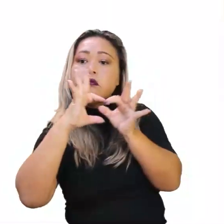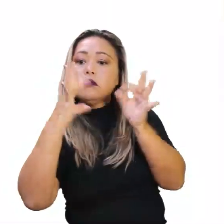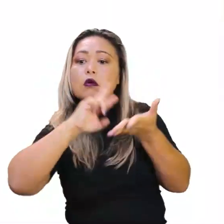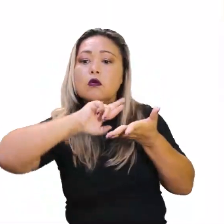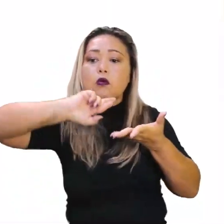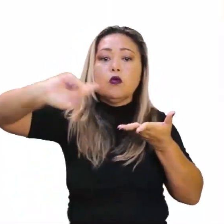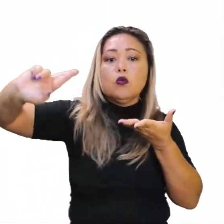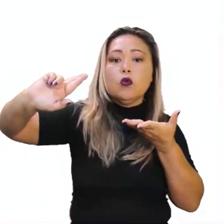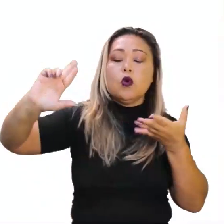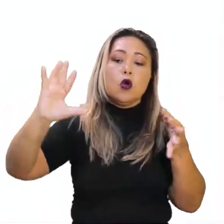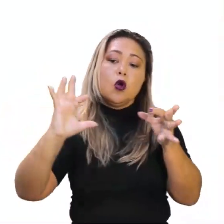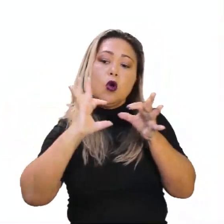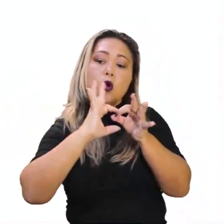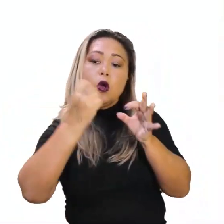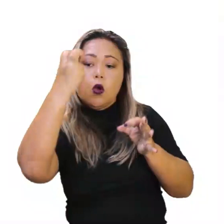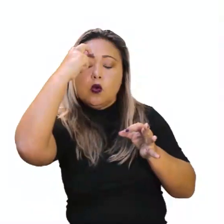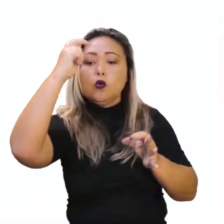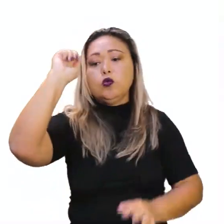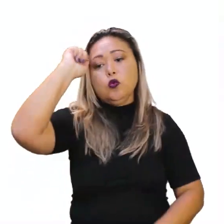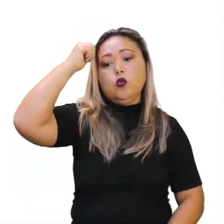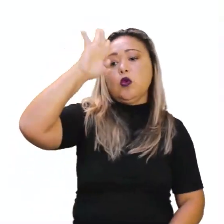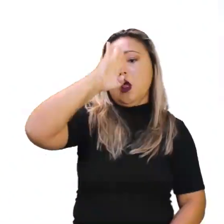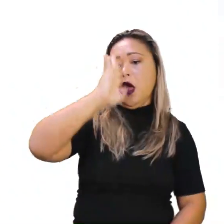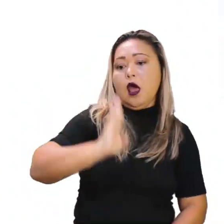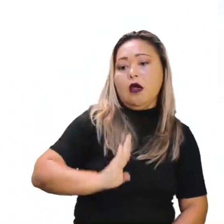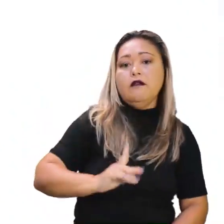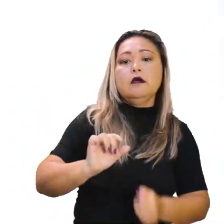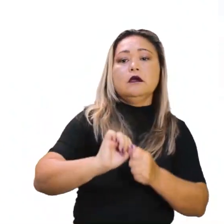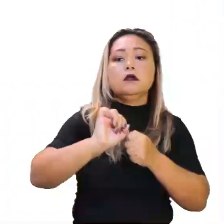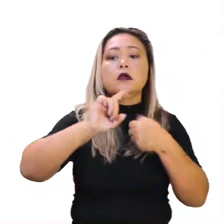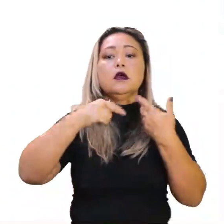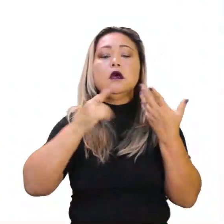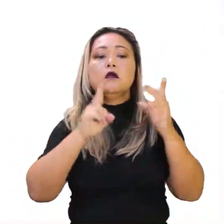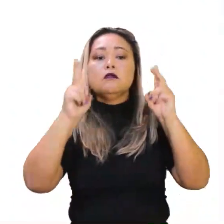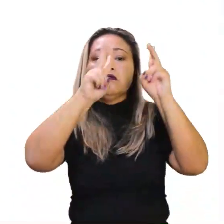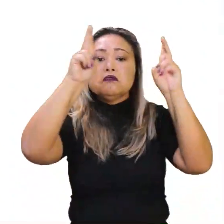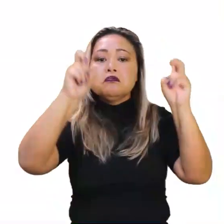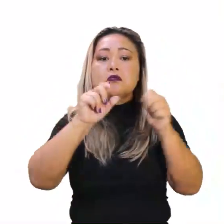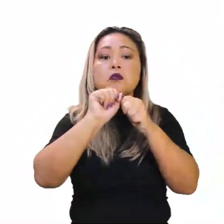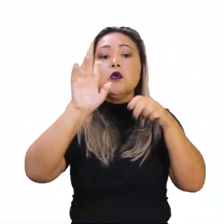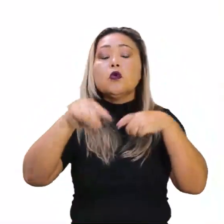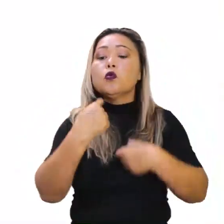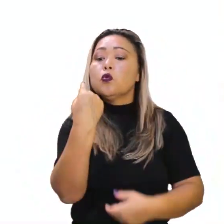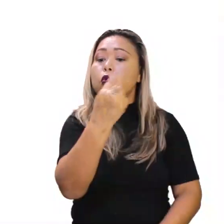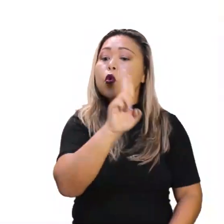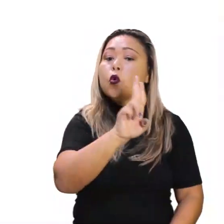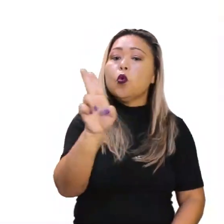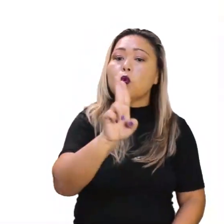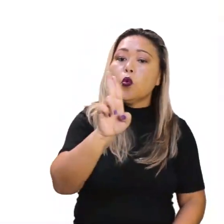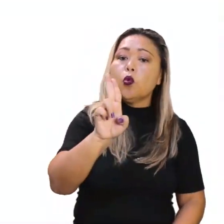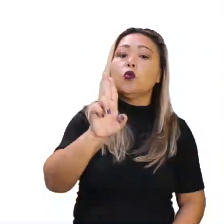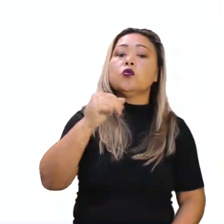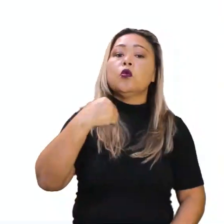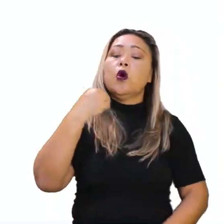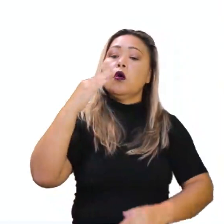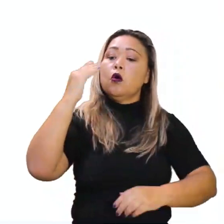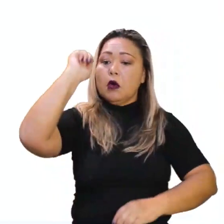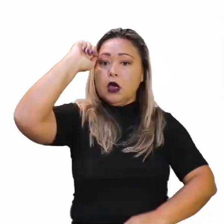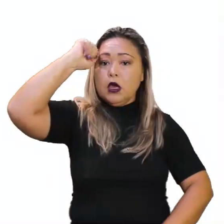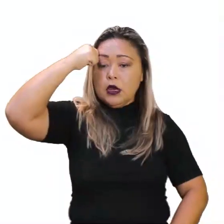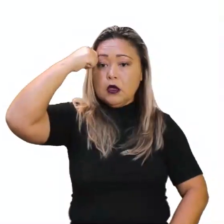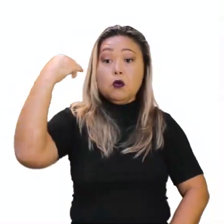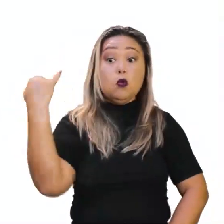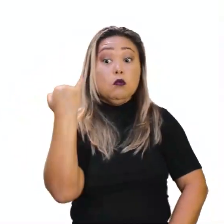religiosidade, com a cultura afro-brasileira, entre os principais temas. Entre um dos artistas negros importantes no Brasil,